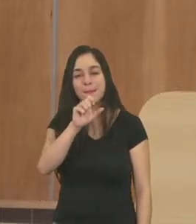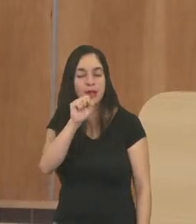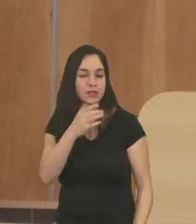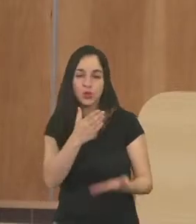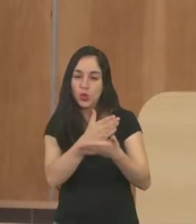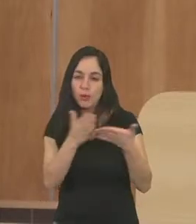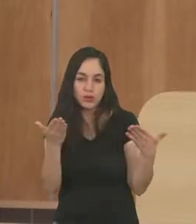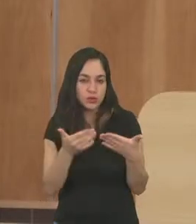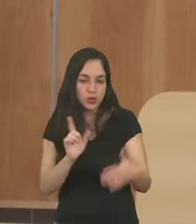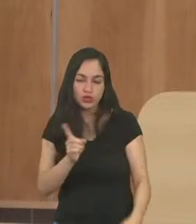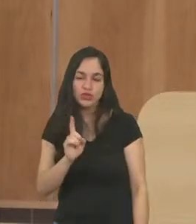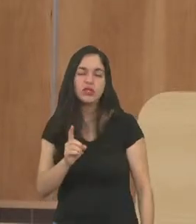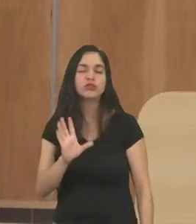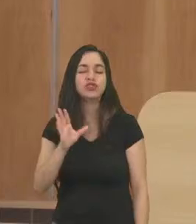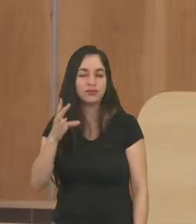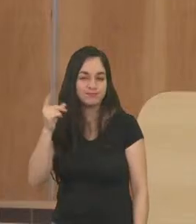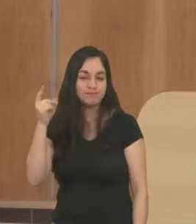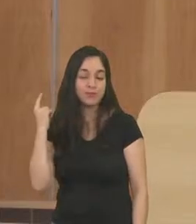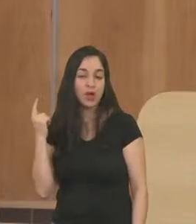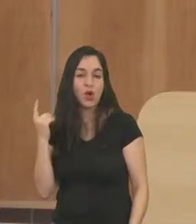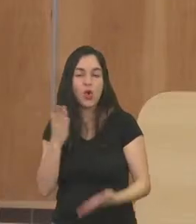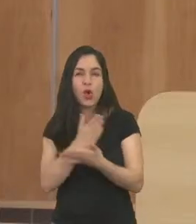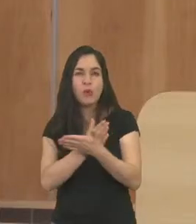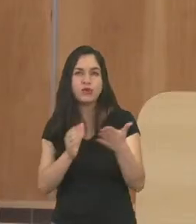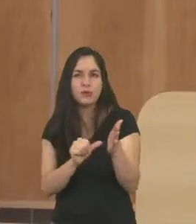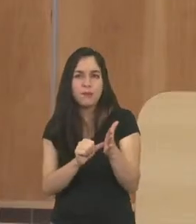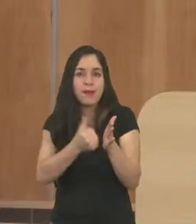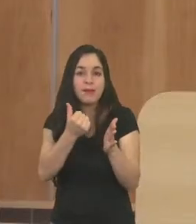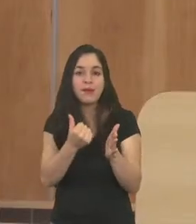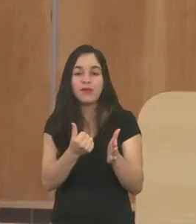crise que a Avibraz teve foi em